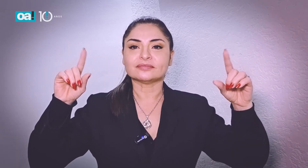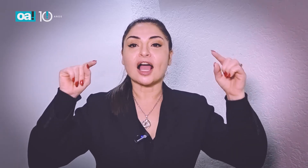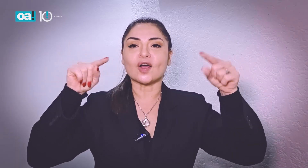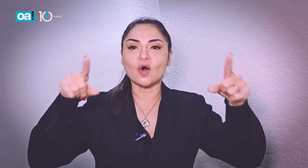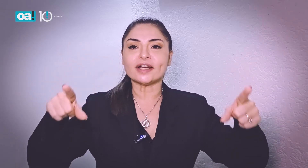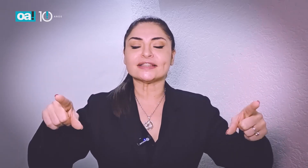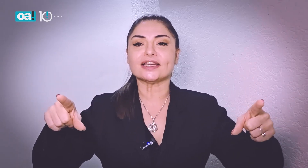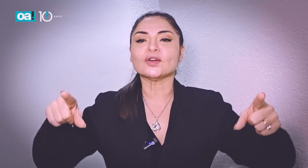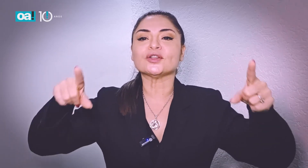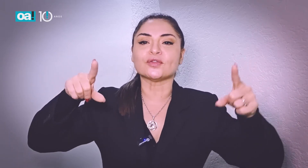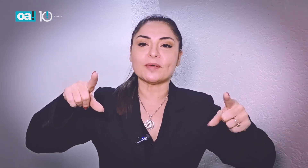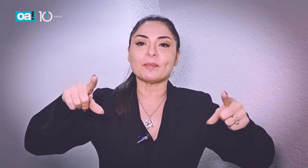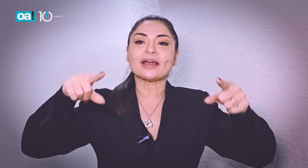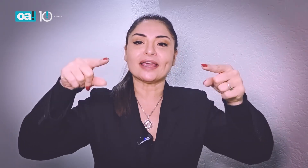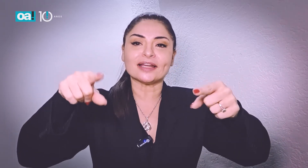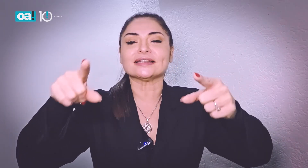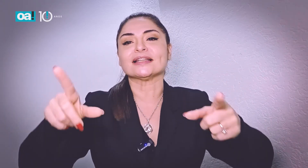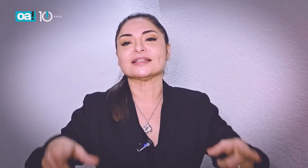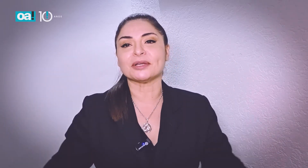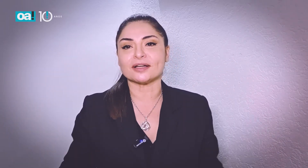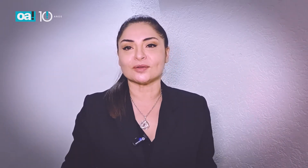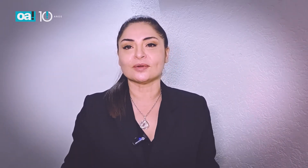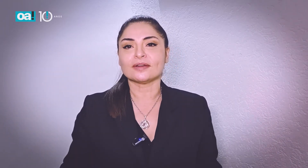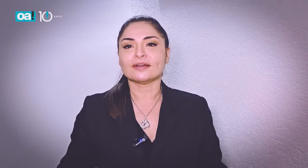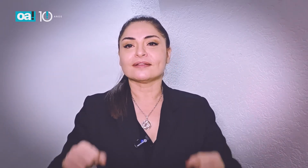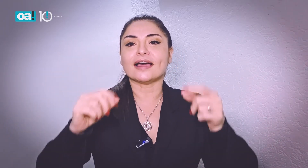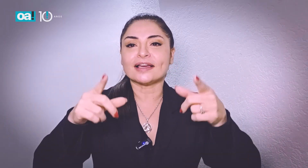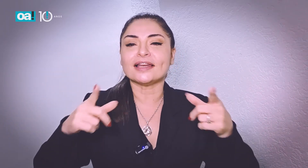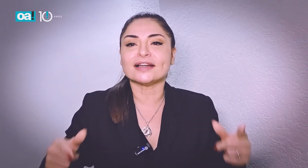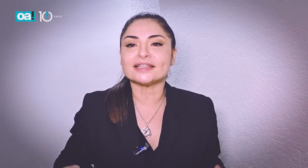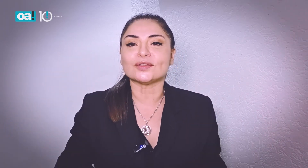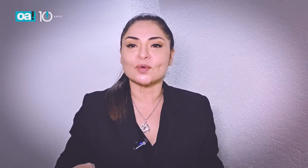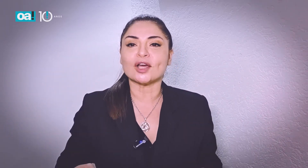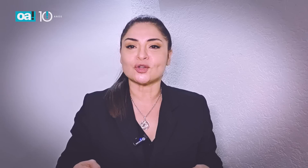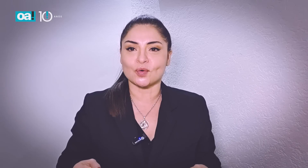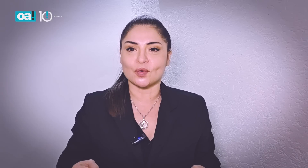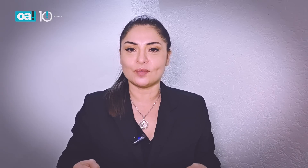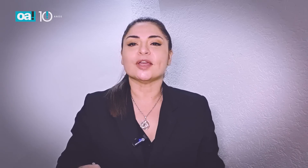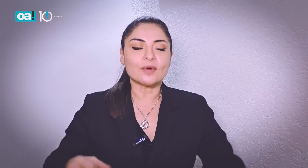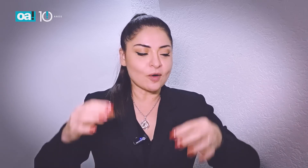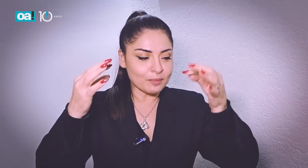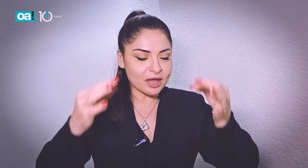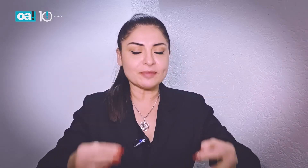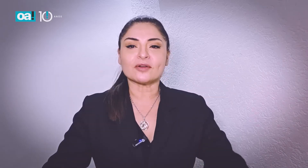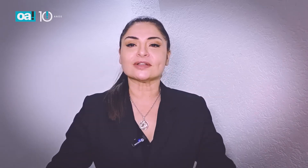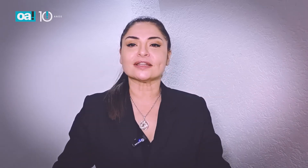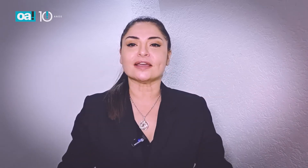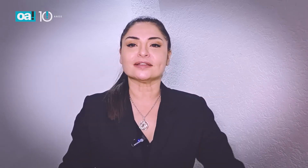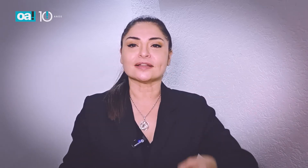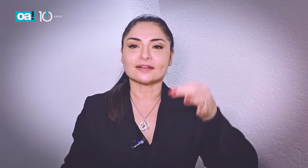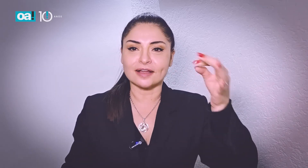sim nós vamos para aquela que você está esperando, da criança e do cachorro. Eu arrumei